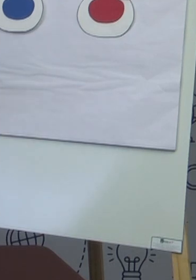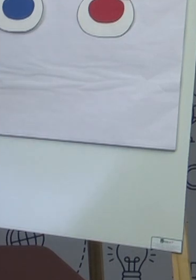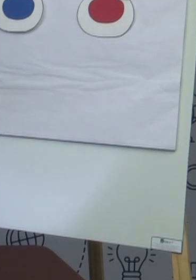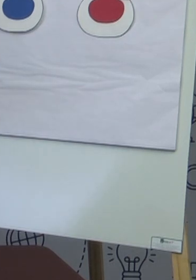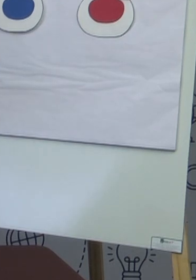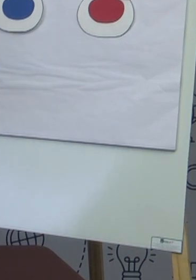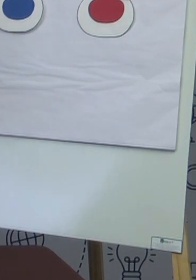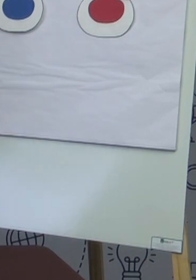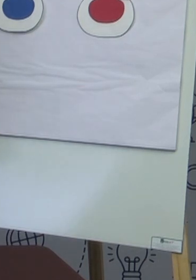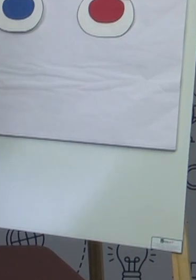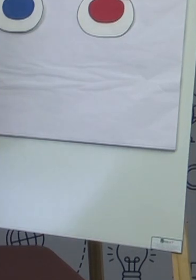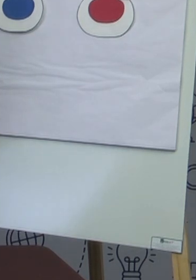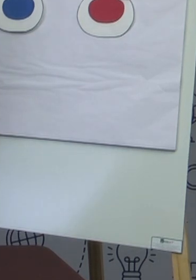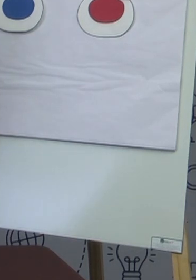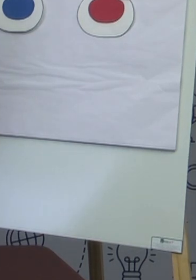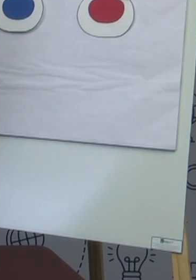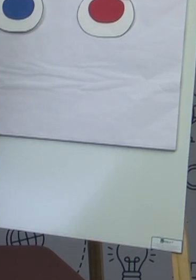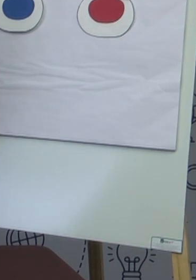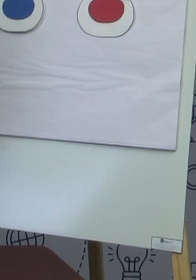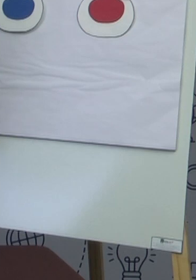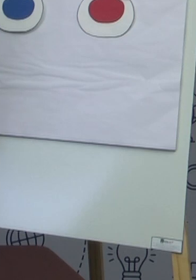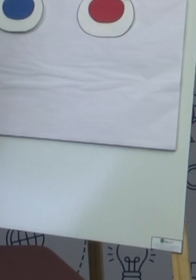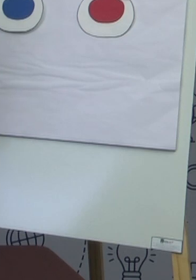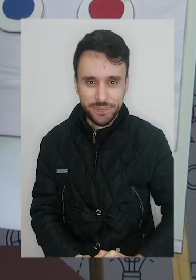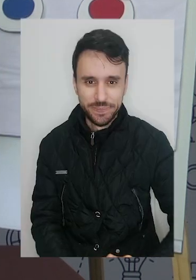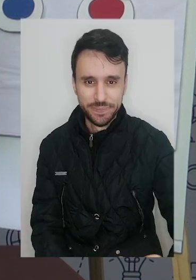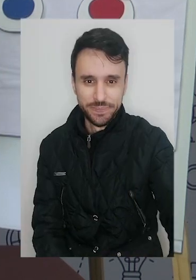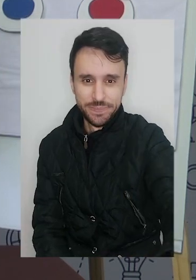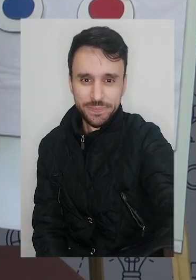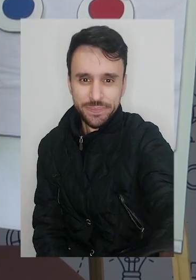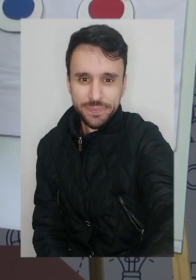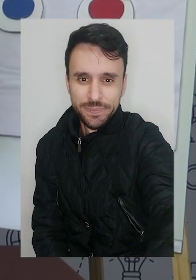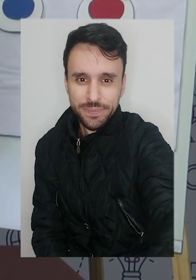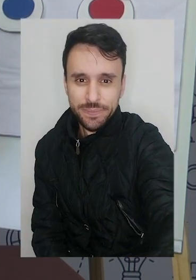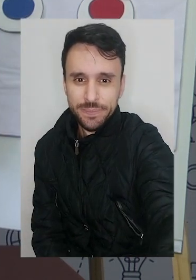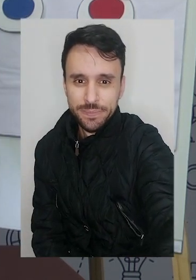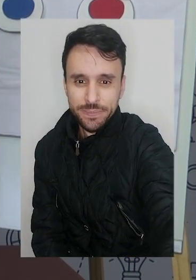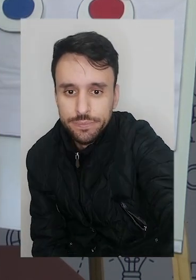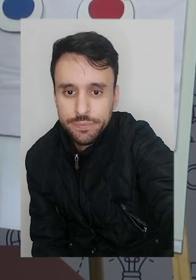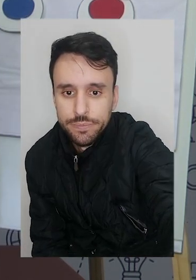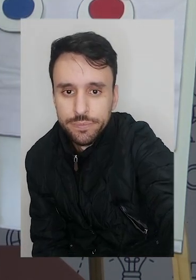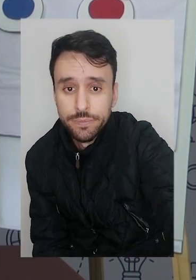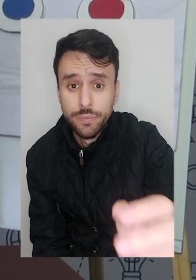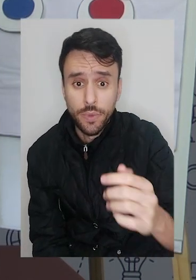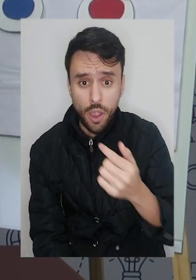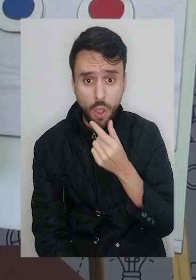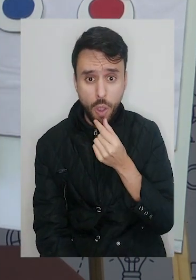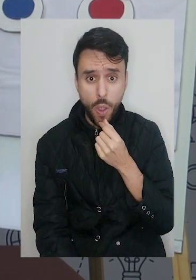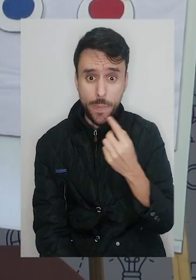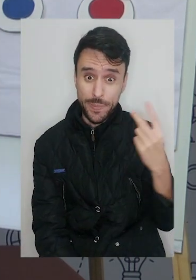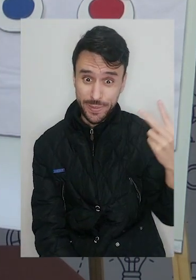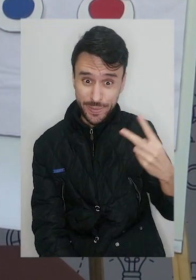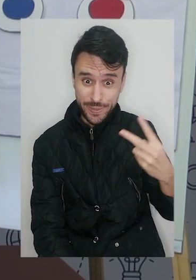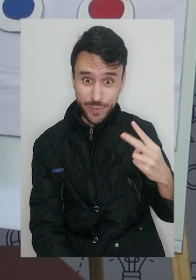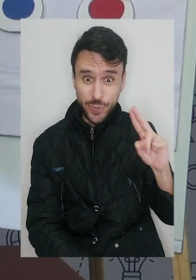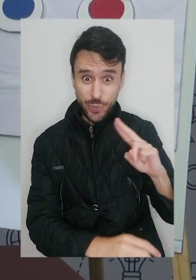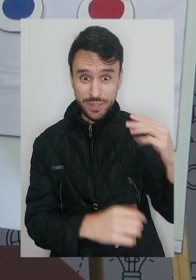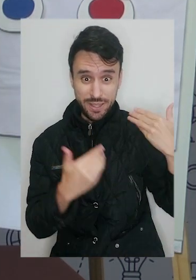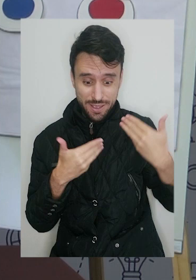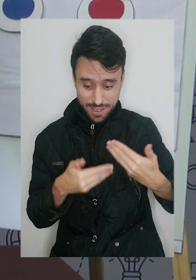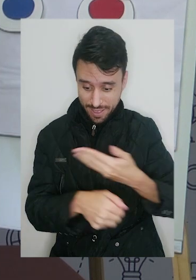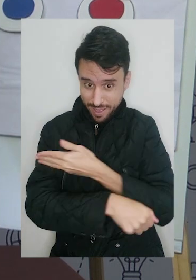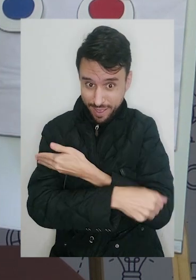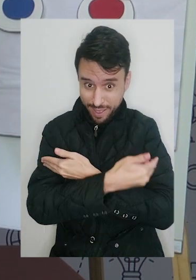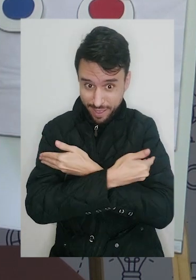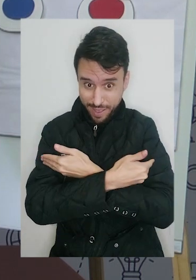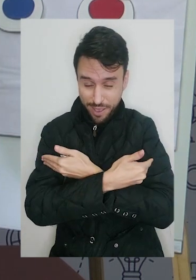com bastante roupas. E o outro estudante, uma camiseta e uma bermuda. Então, qual deles está